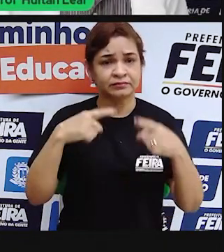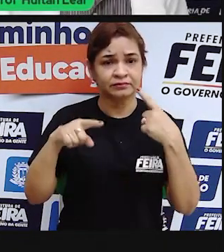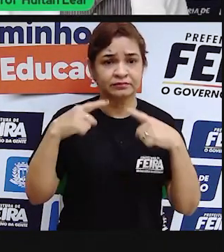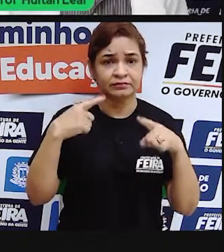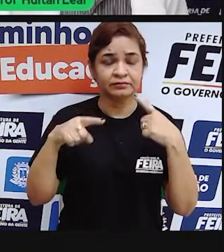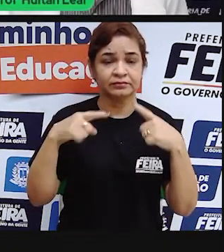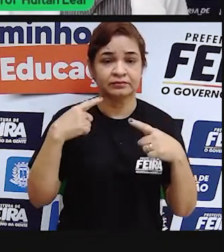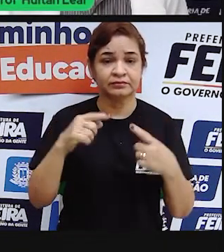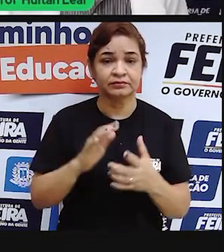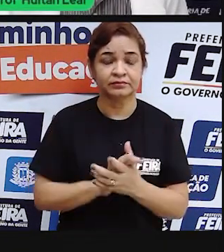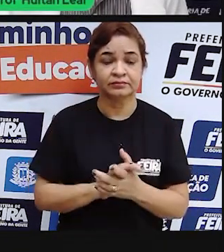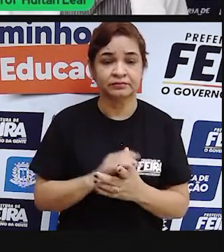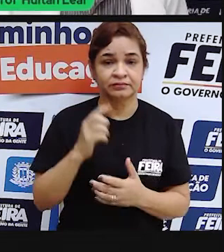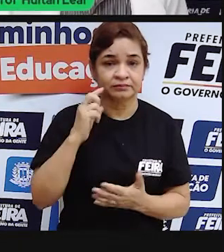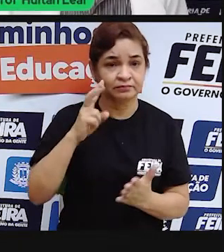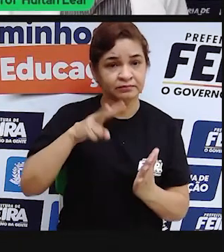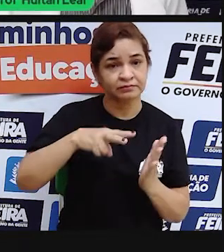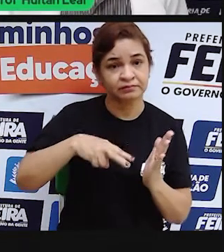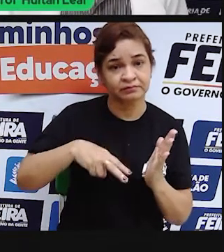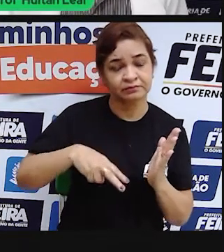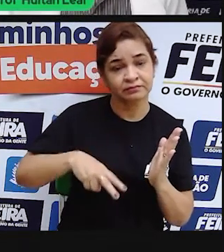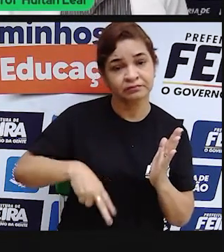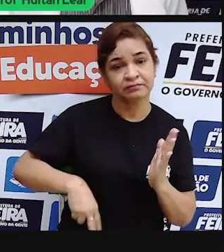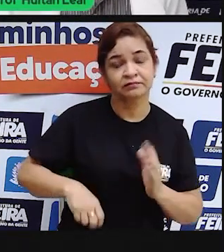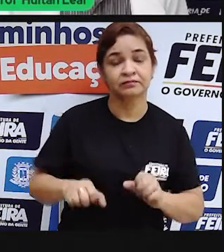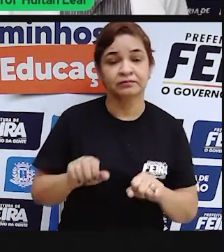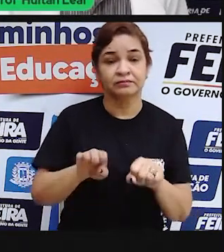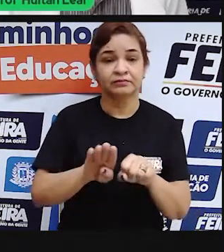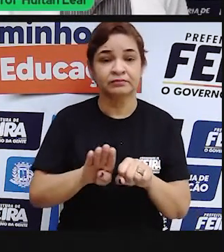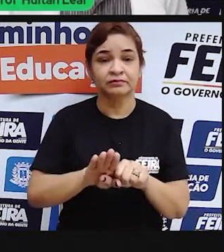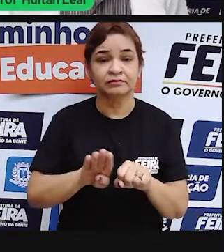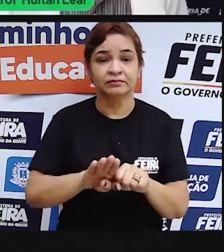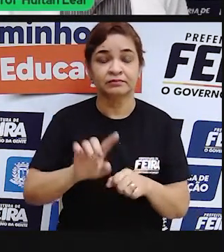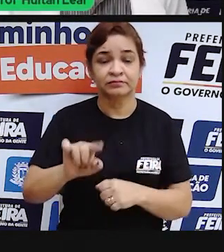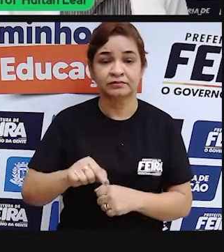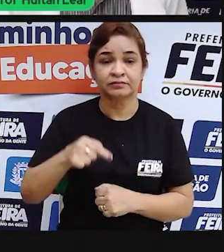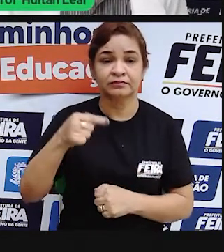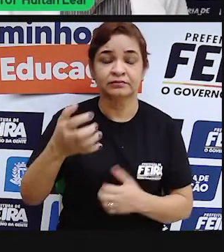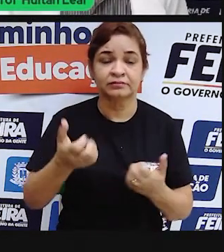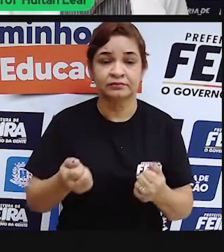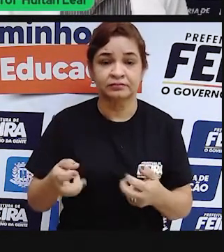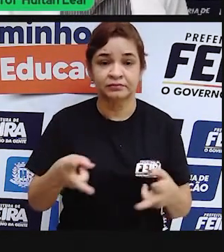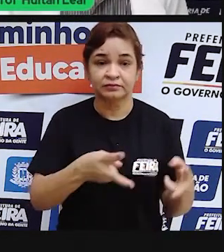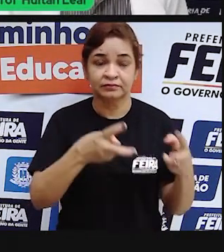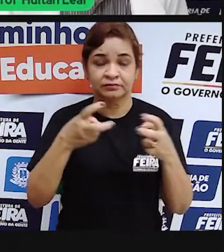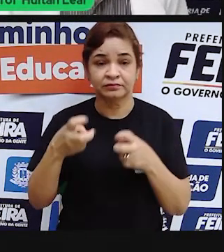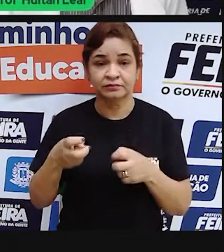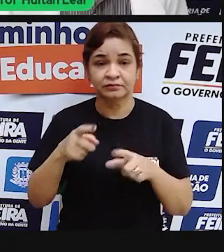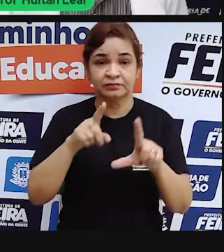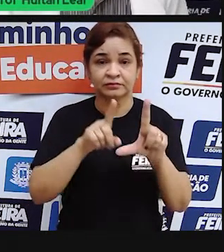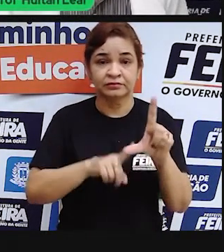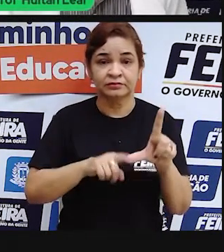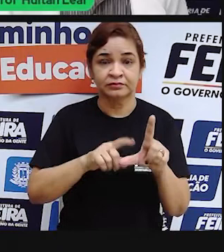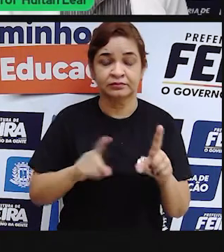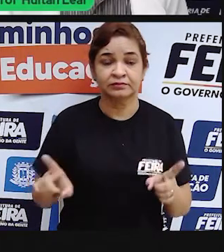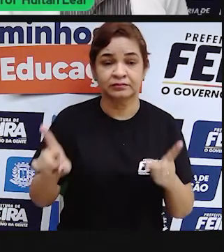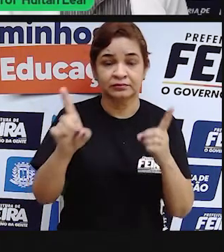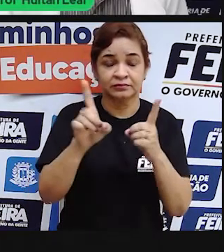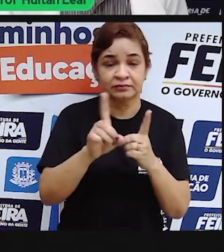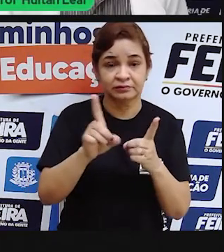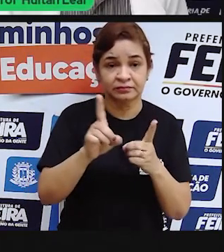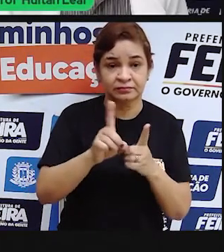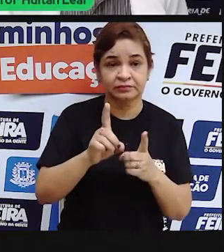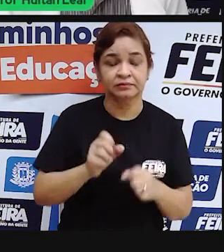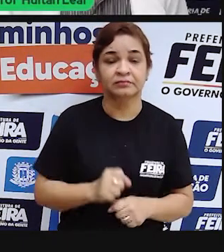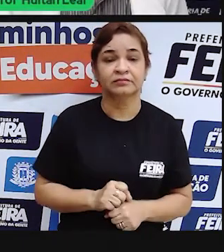canção que eu encontrei, repleta de substantivos, depois nós vamos dar uma observada na letra para encontrar esses